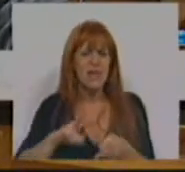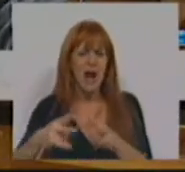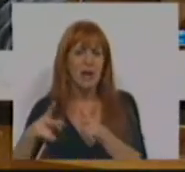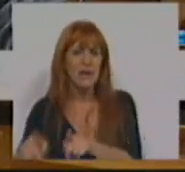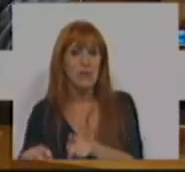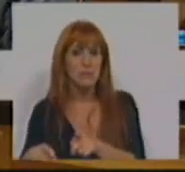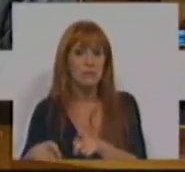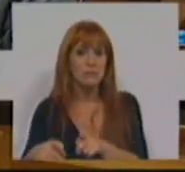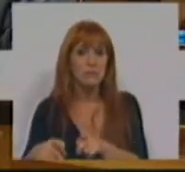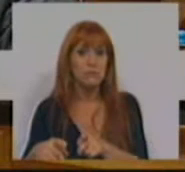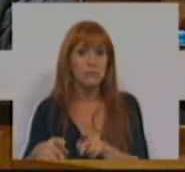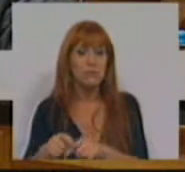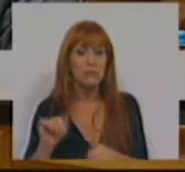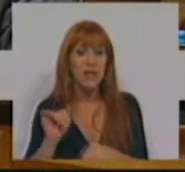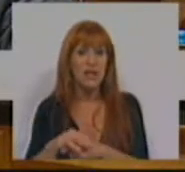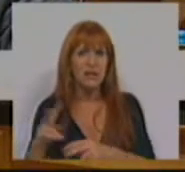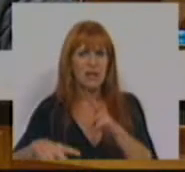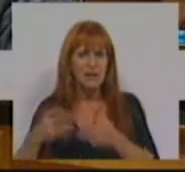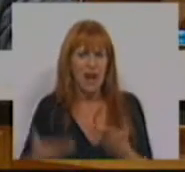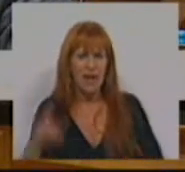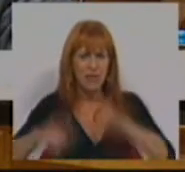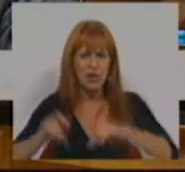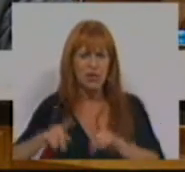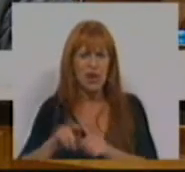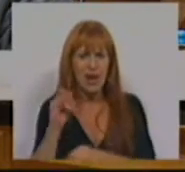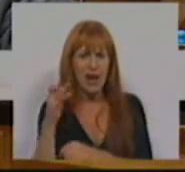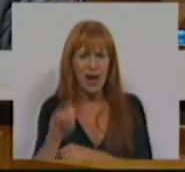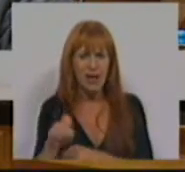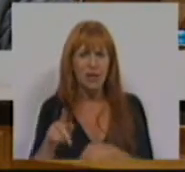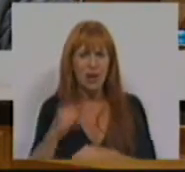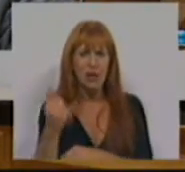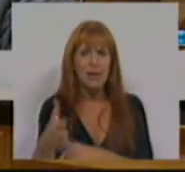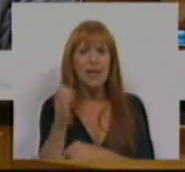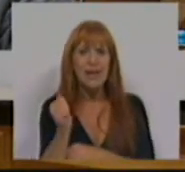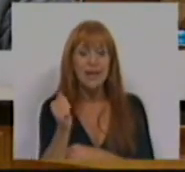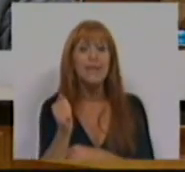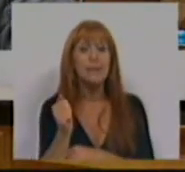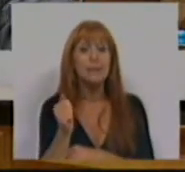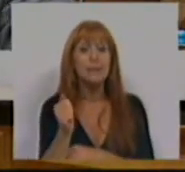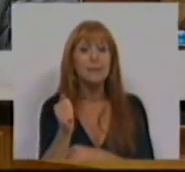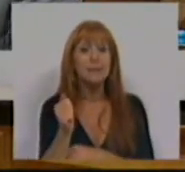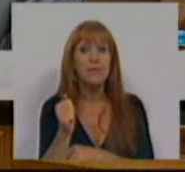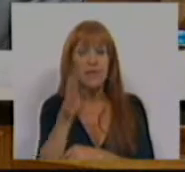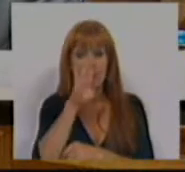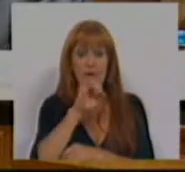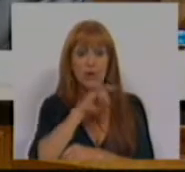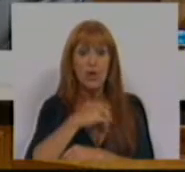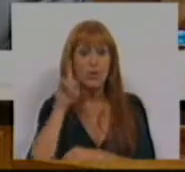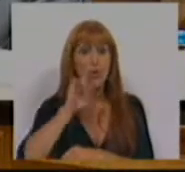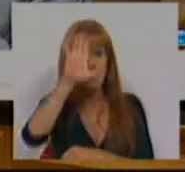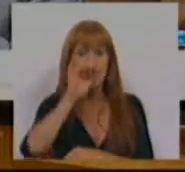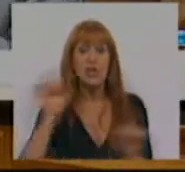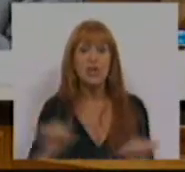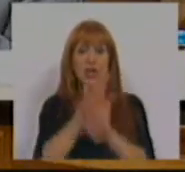alterações na carga fiscal, na previsão da carga fiscal, nomeadamente no IRS, para 2015. E se for possível, Sr. Ministro,